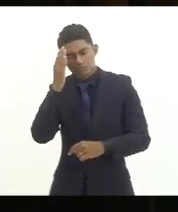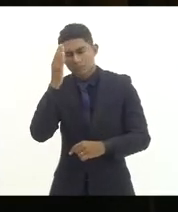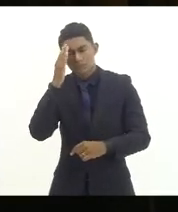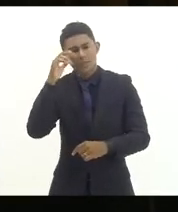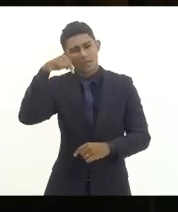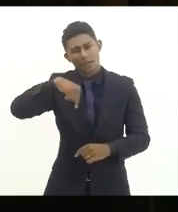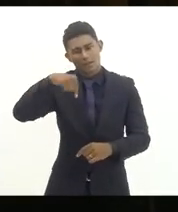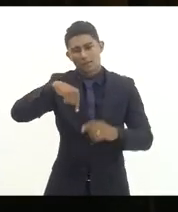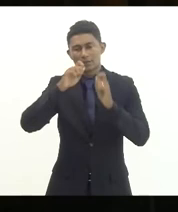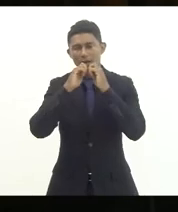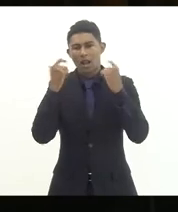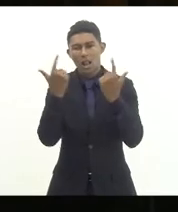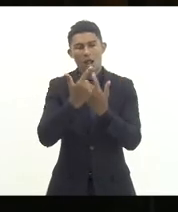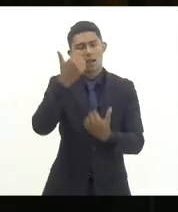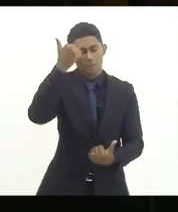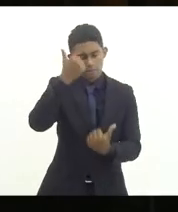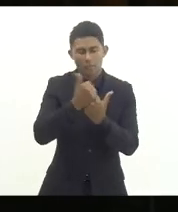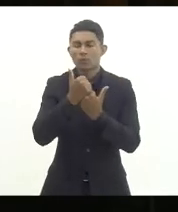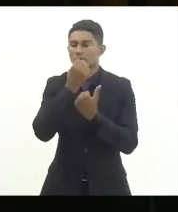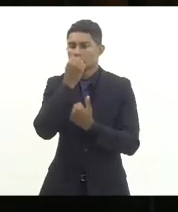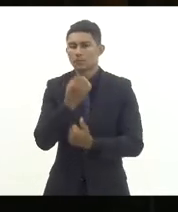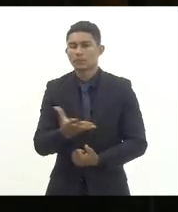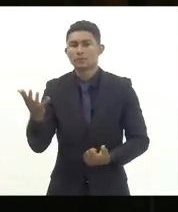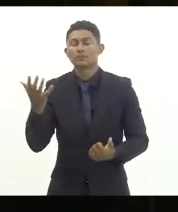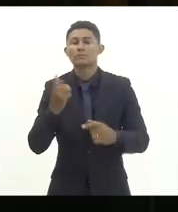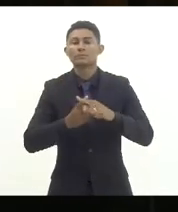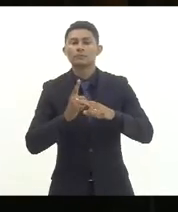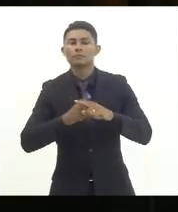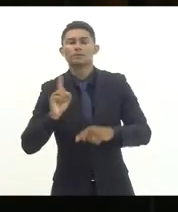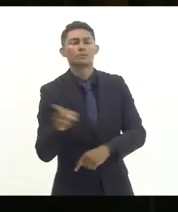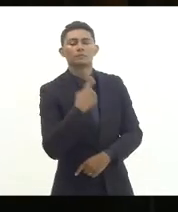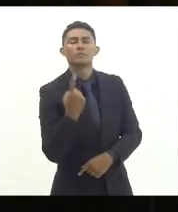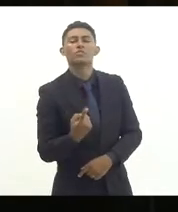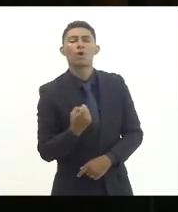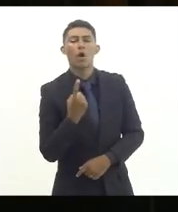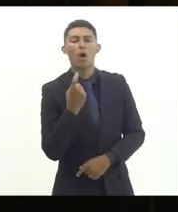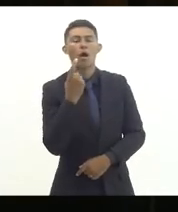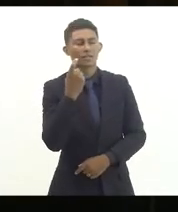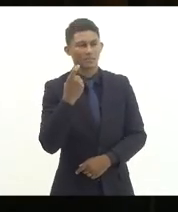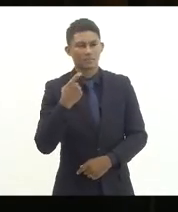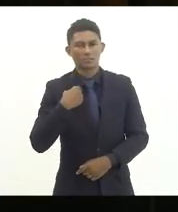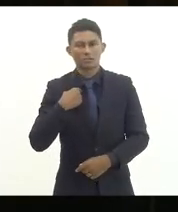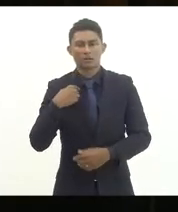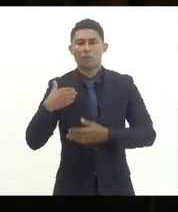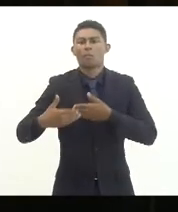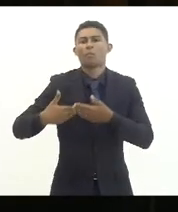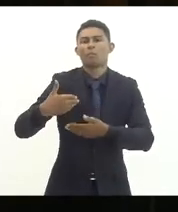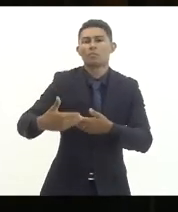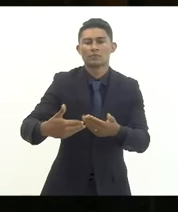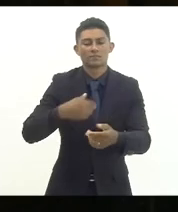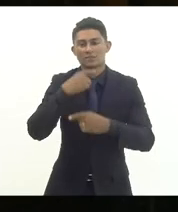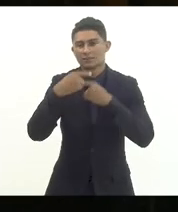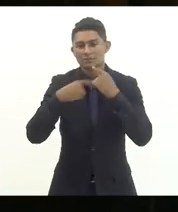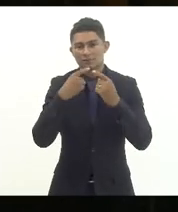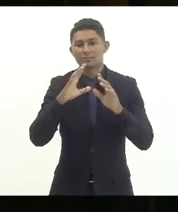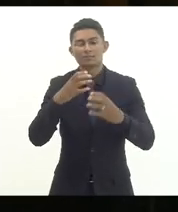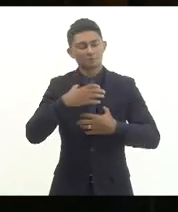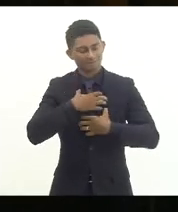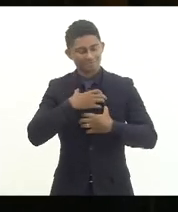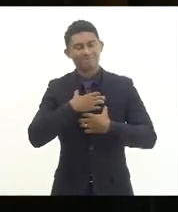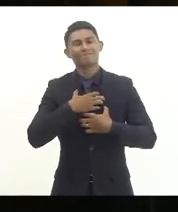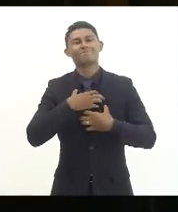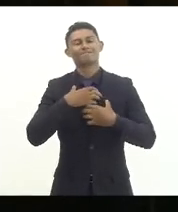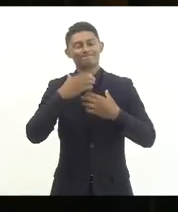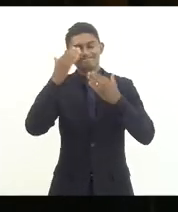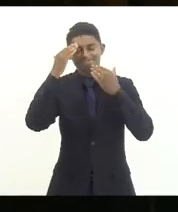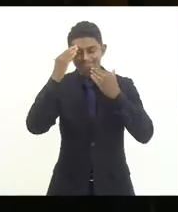desta Casa Legislativa, porque sozinhos também não caminhamos, mas fico muito grata a todo o